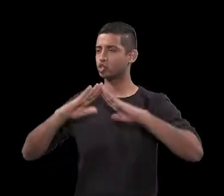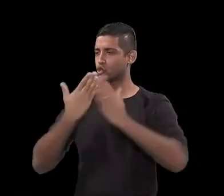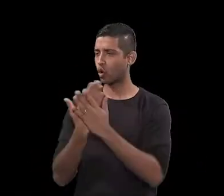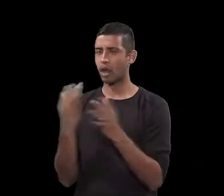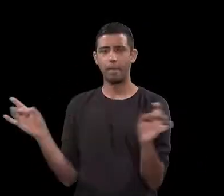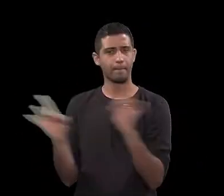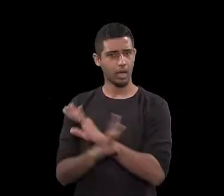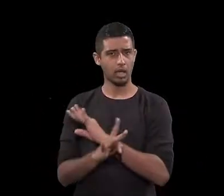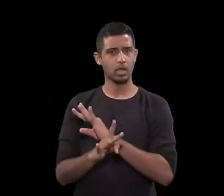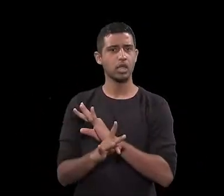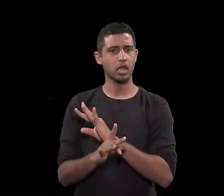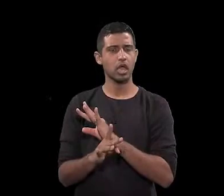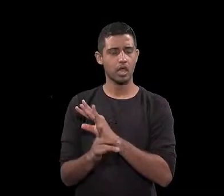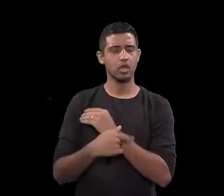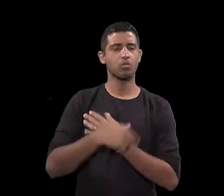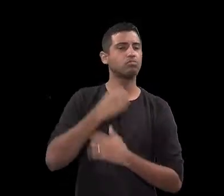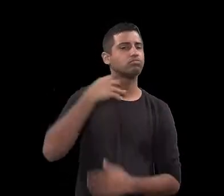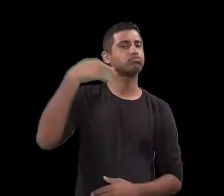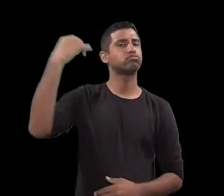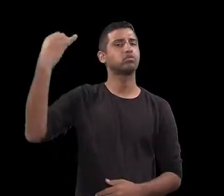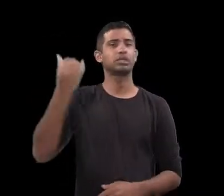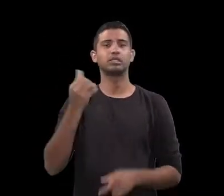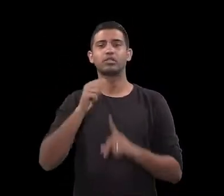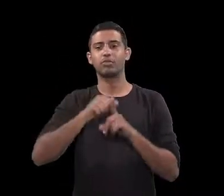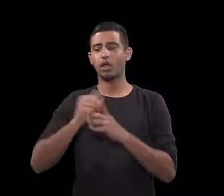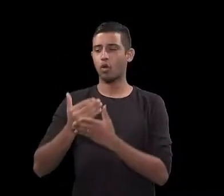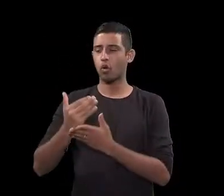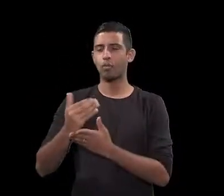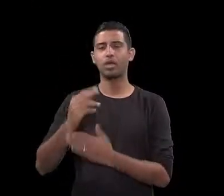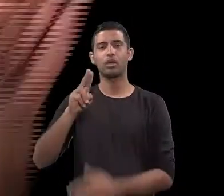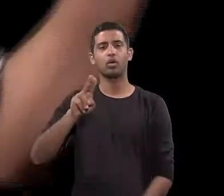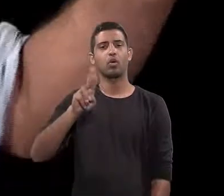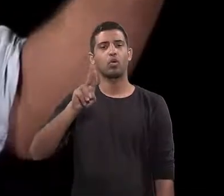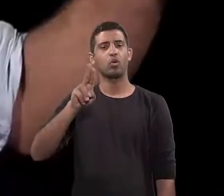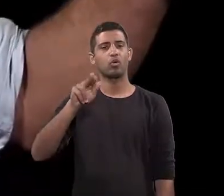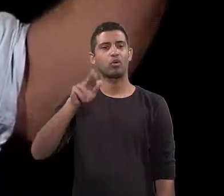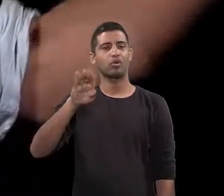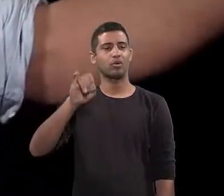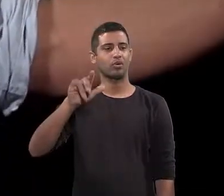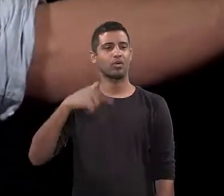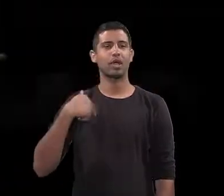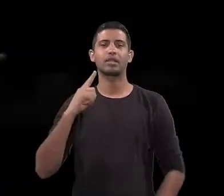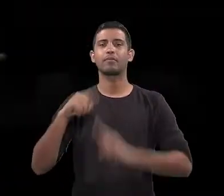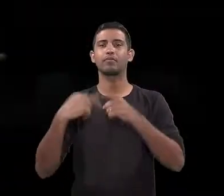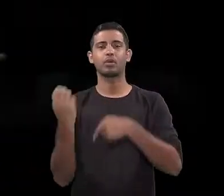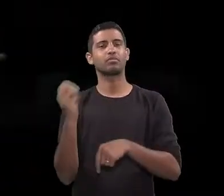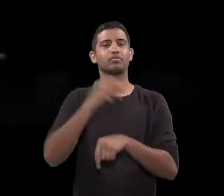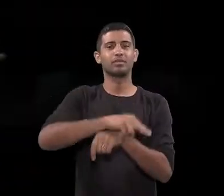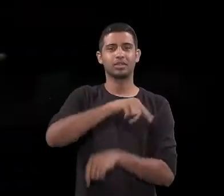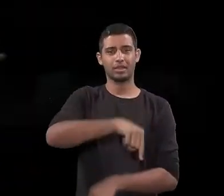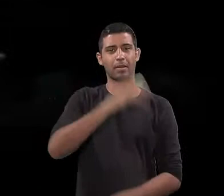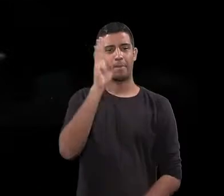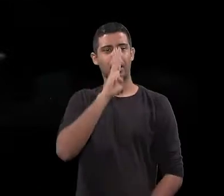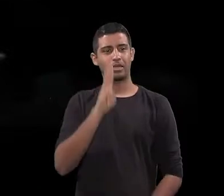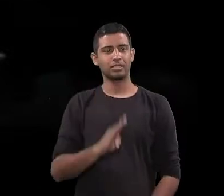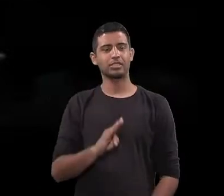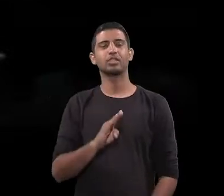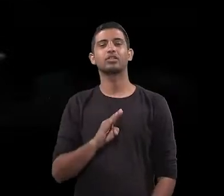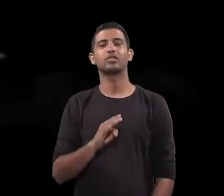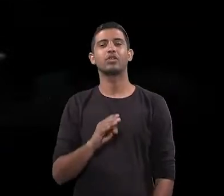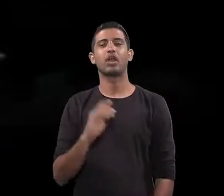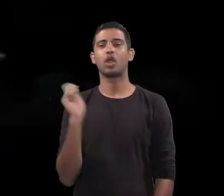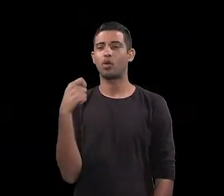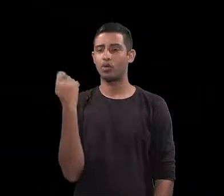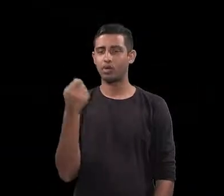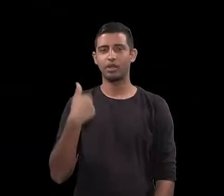fiz uma viagem de 6 meses. Comecei no Uruguai e entrei no Brasil, em Rio Grande do